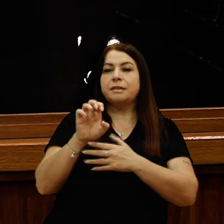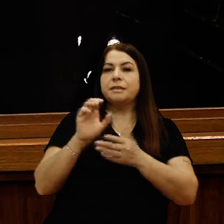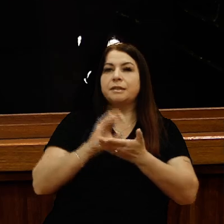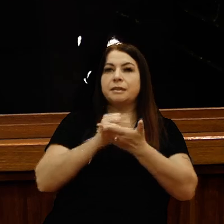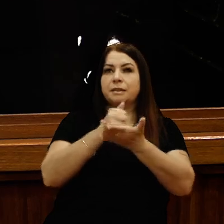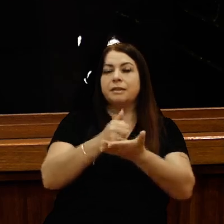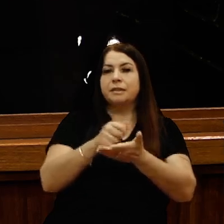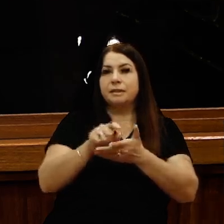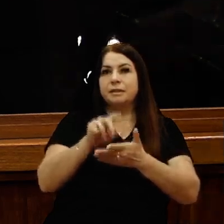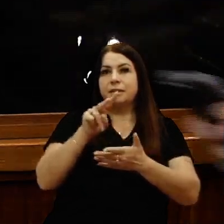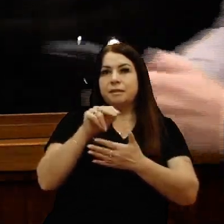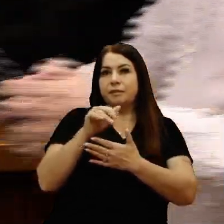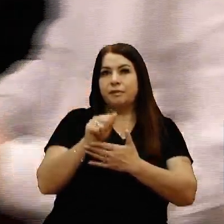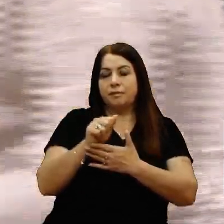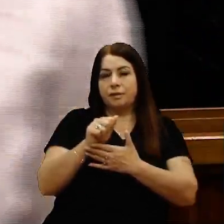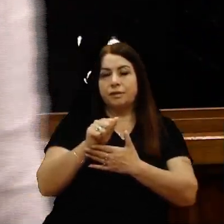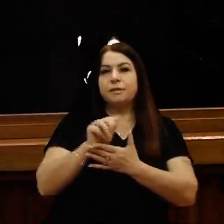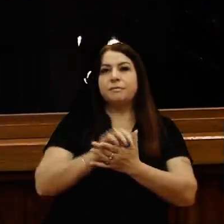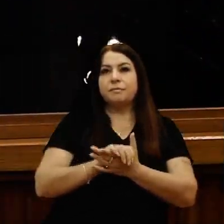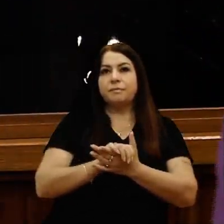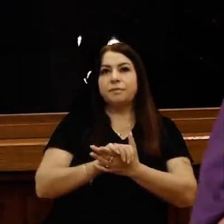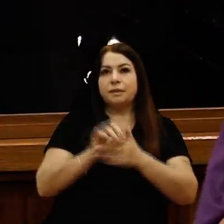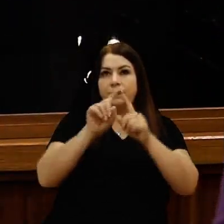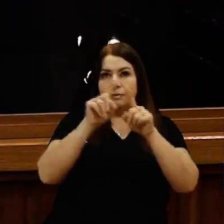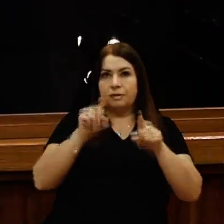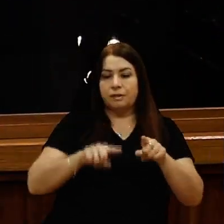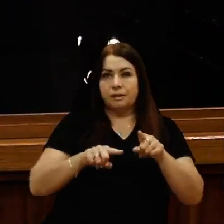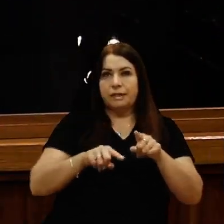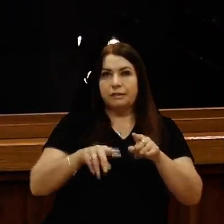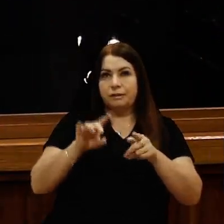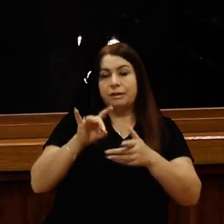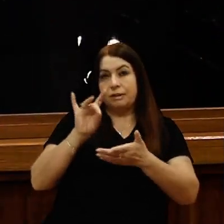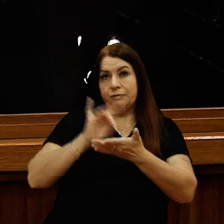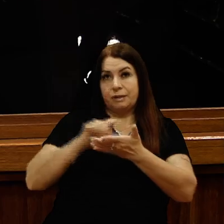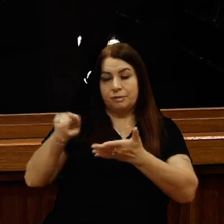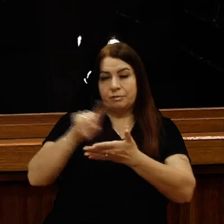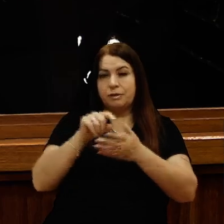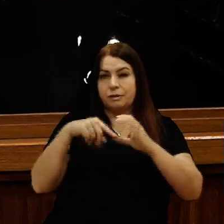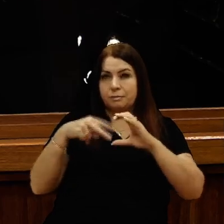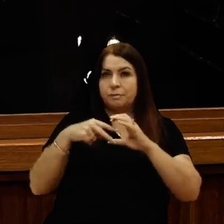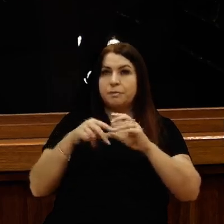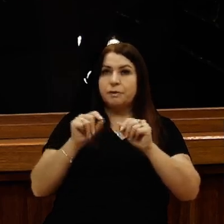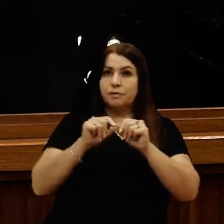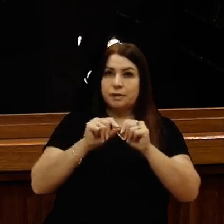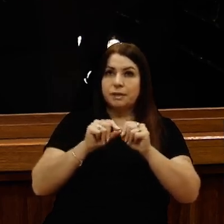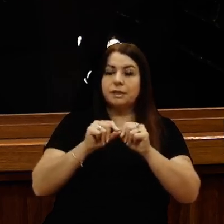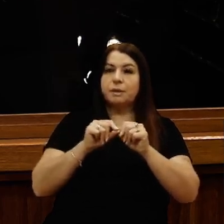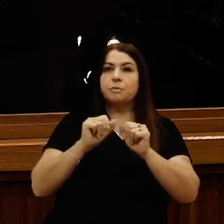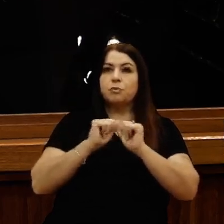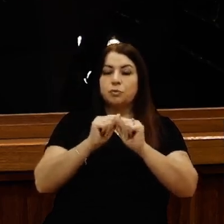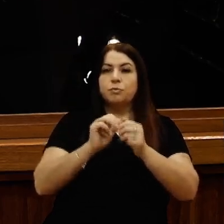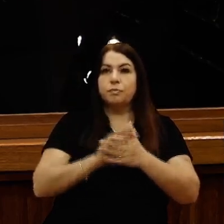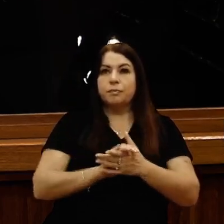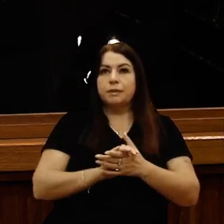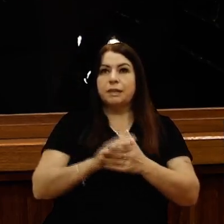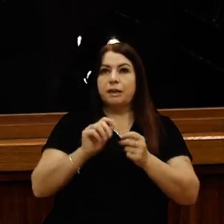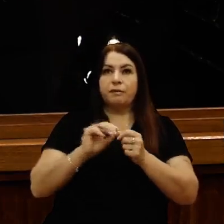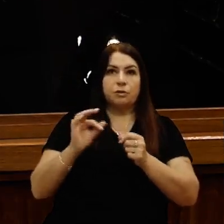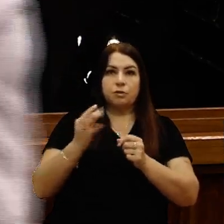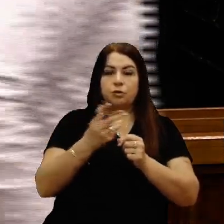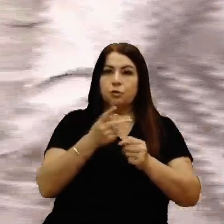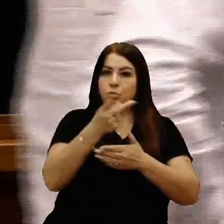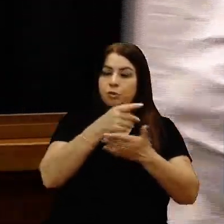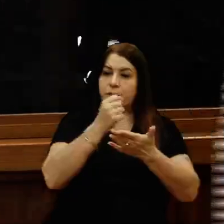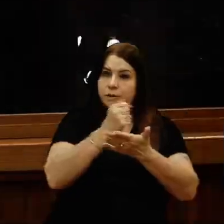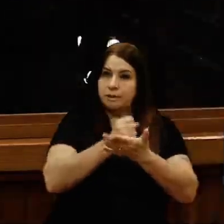Vânia Espeiorim, servidora efetiva. Nós produzimos através, quem fez todo o